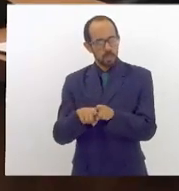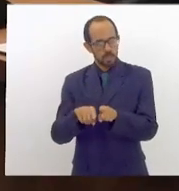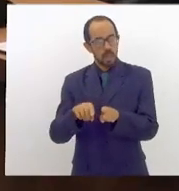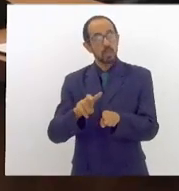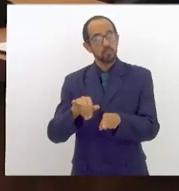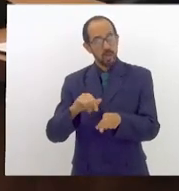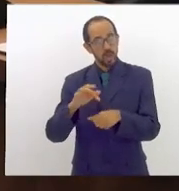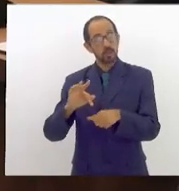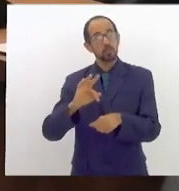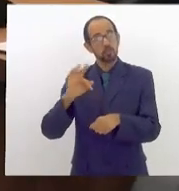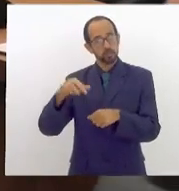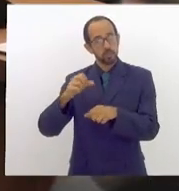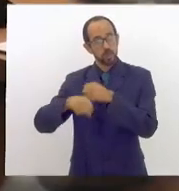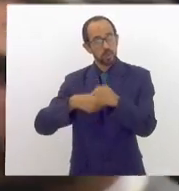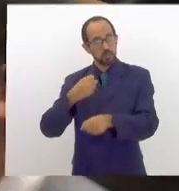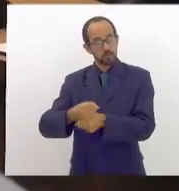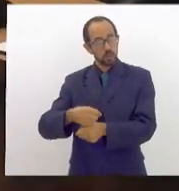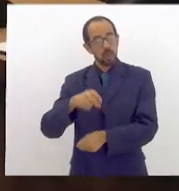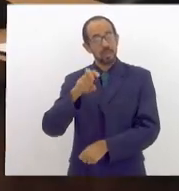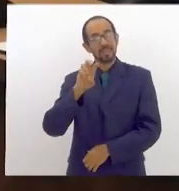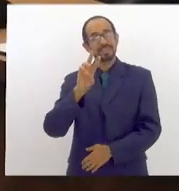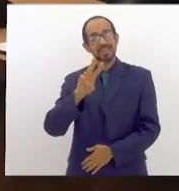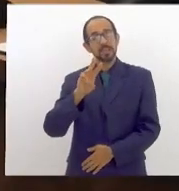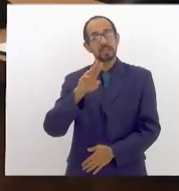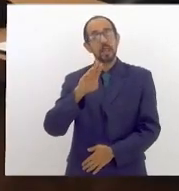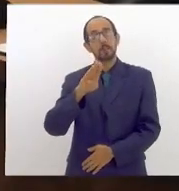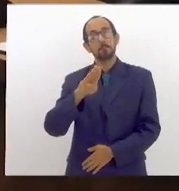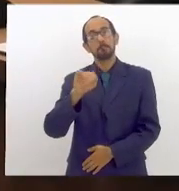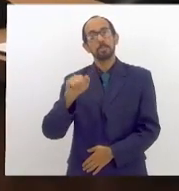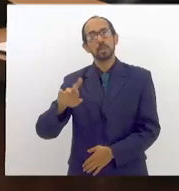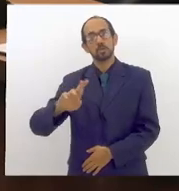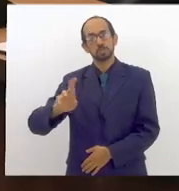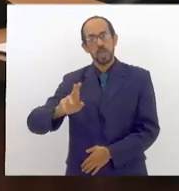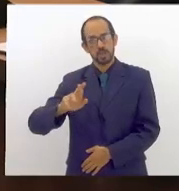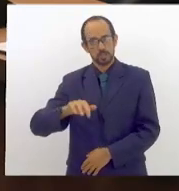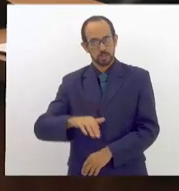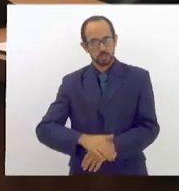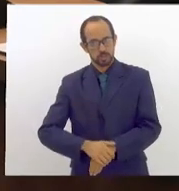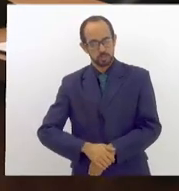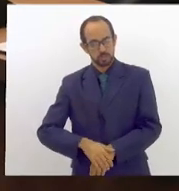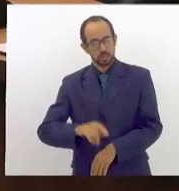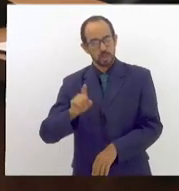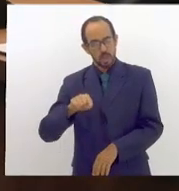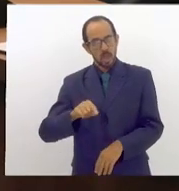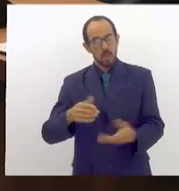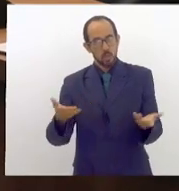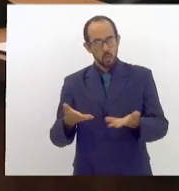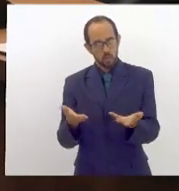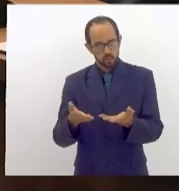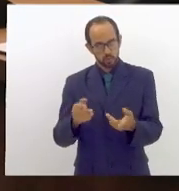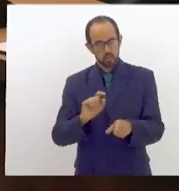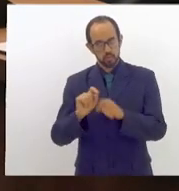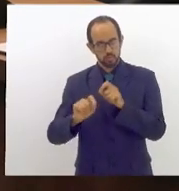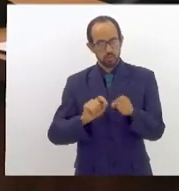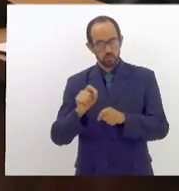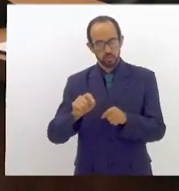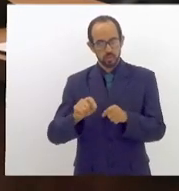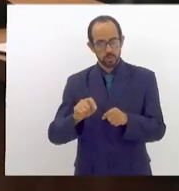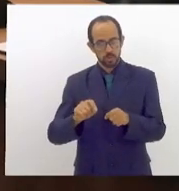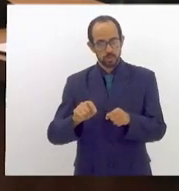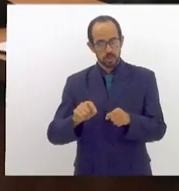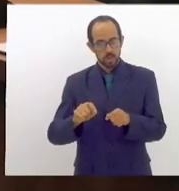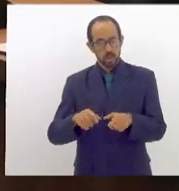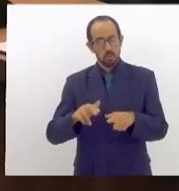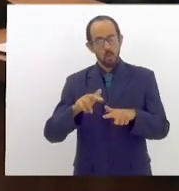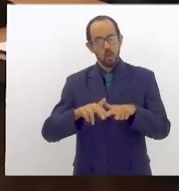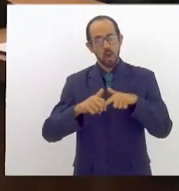pagar no ano que vem 3 bilhões de reais isso é hoje parte central do desequilíbrio